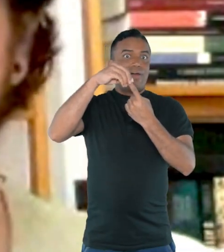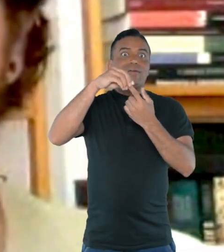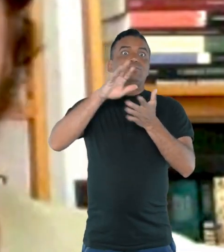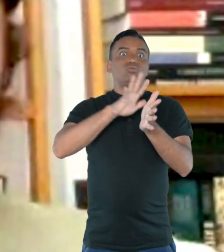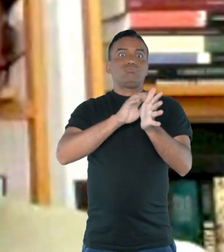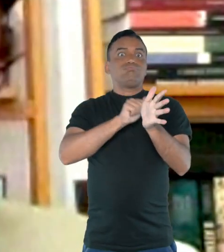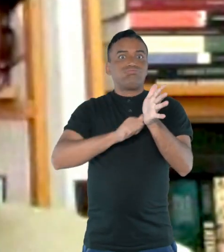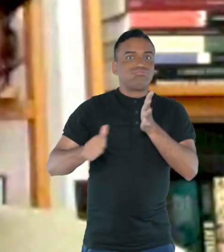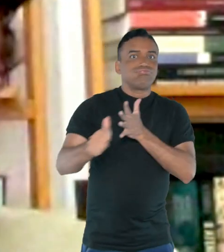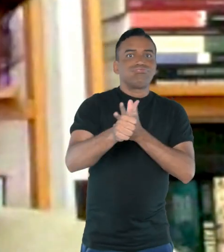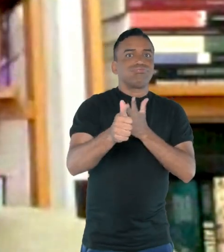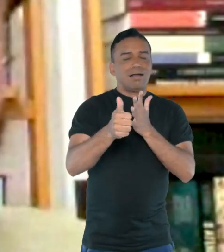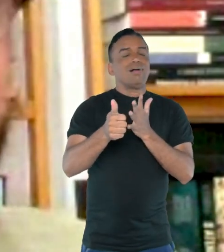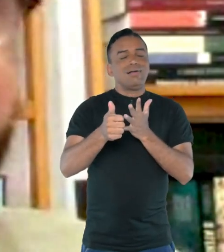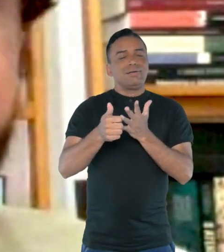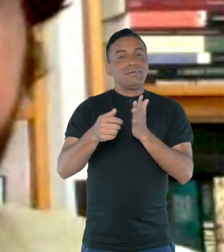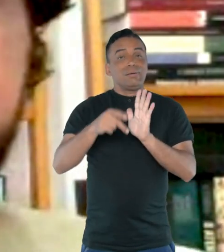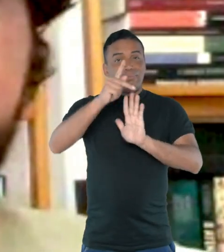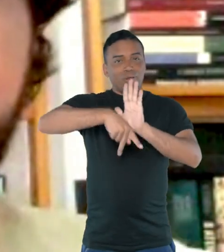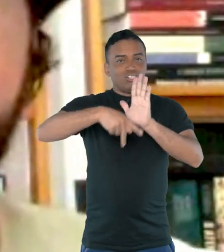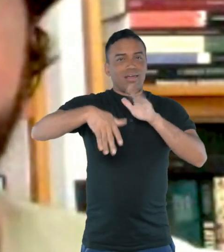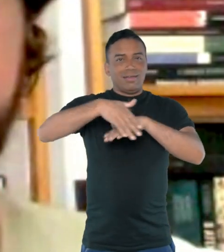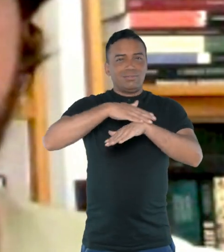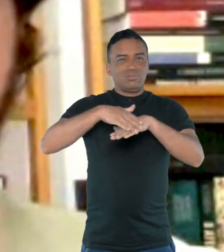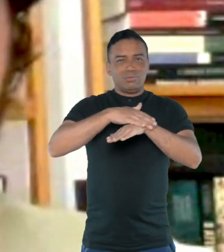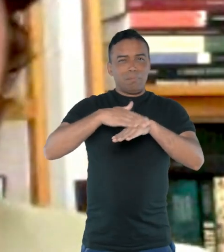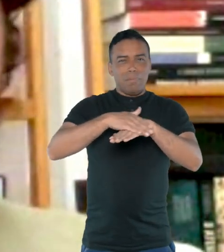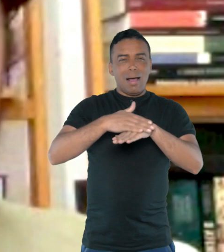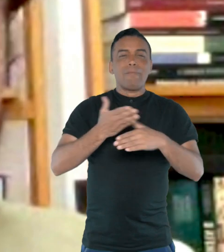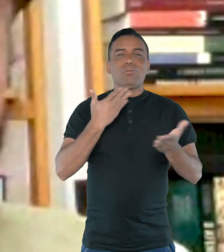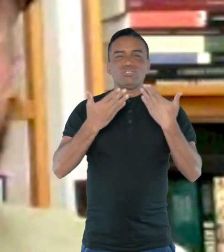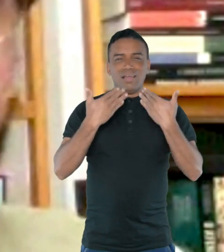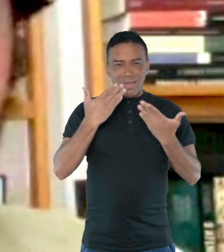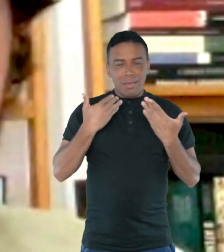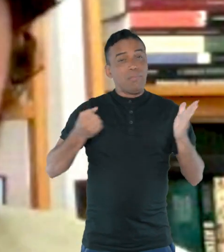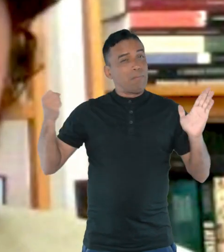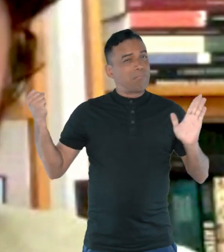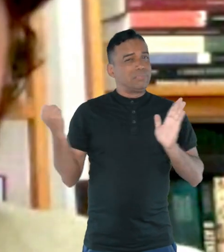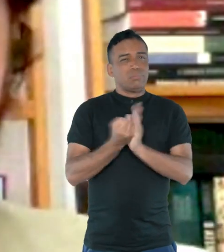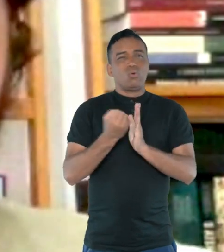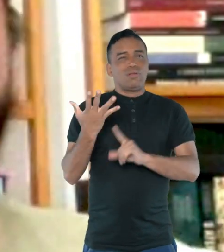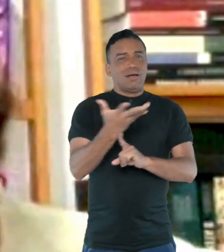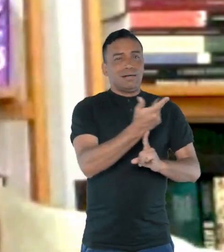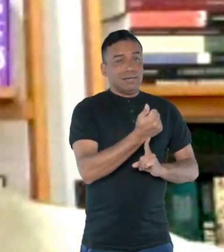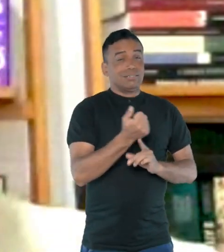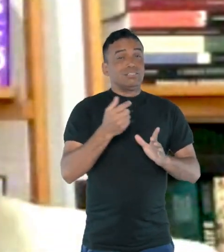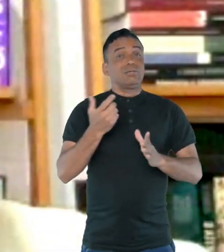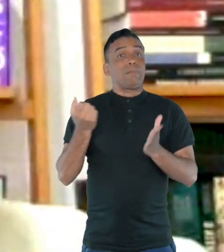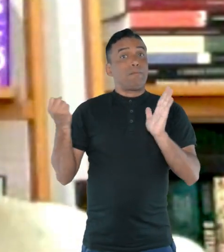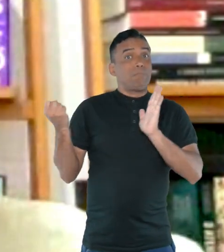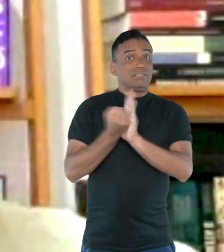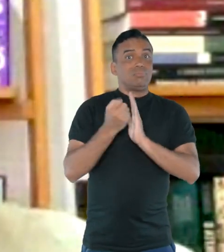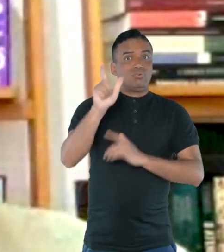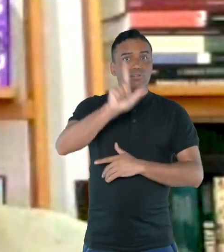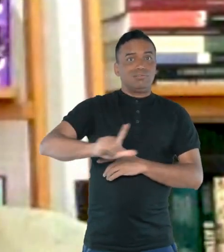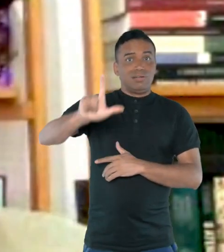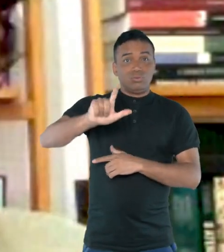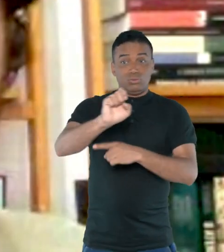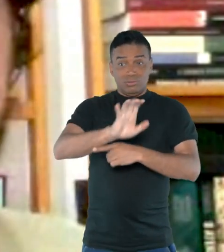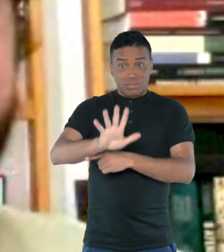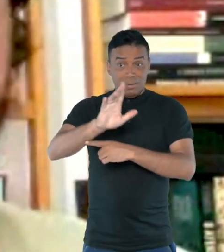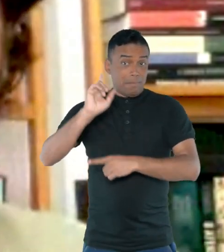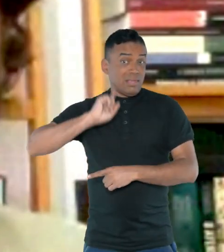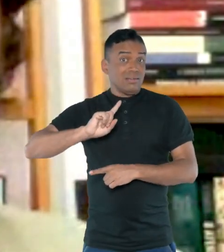que é um patrimônio das artes, um patrimônio da literatura de Minas, mas também não só de Minas, e